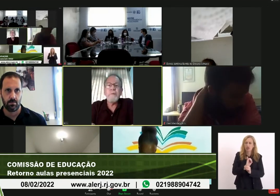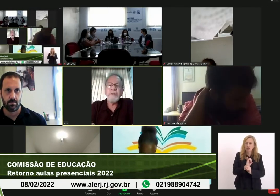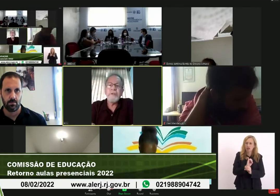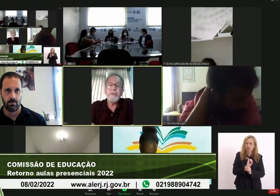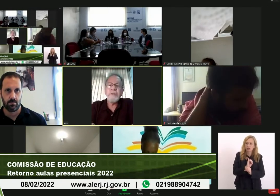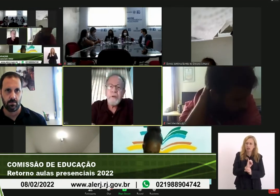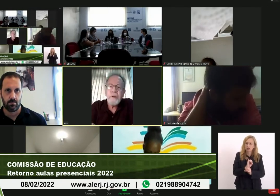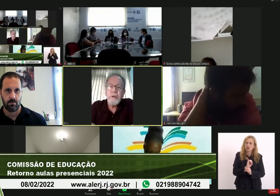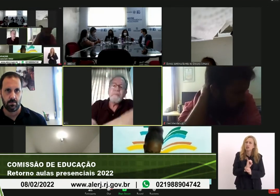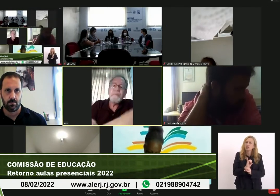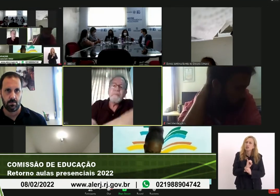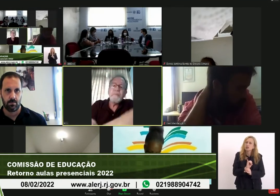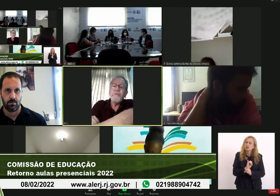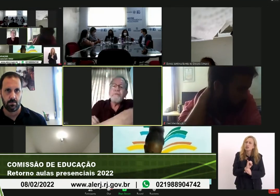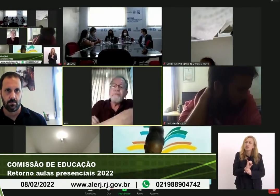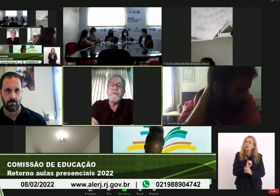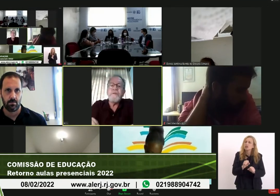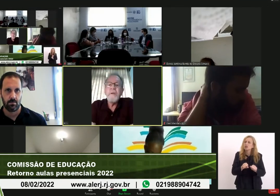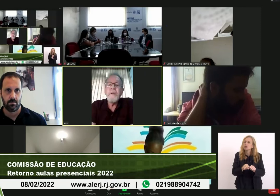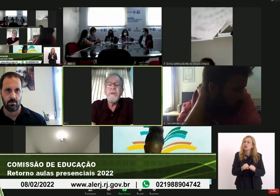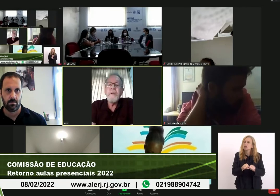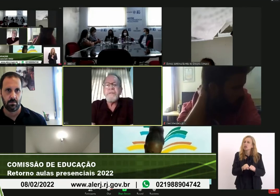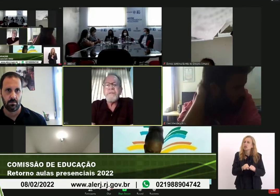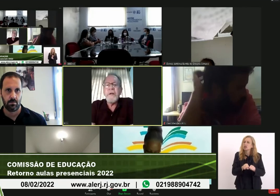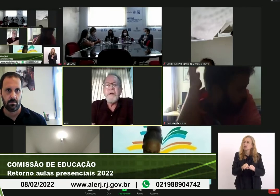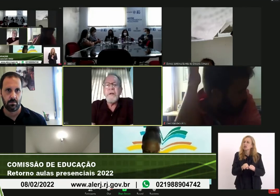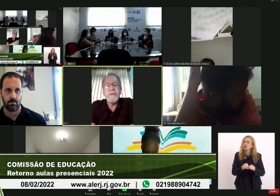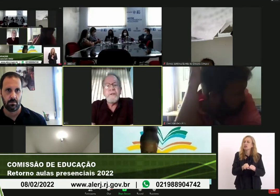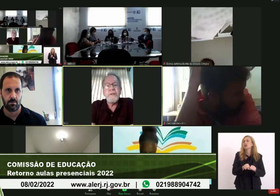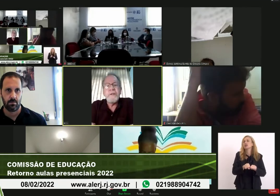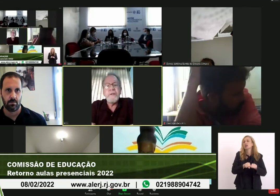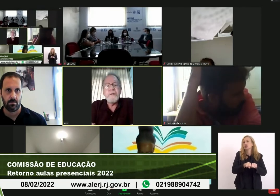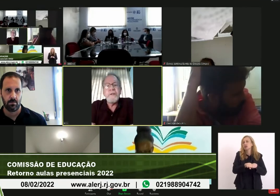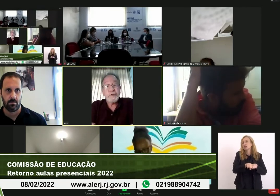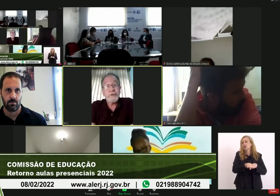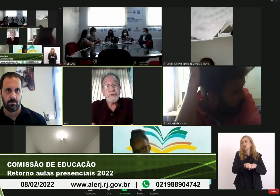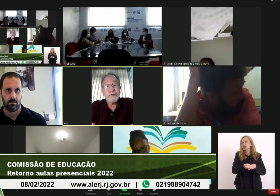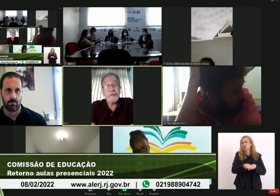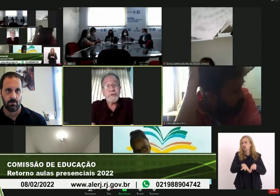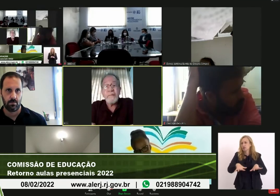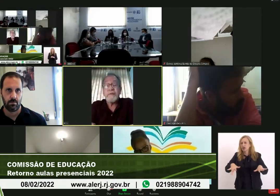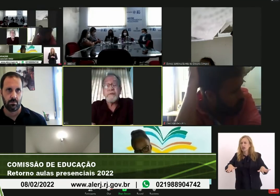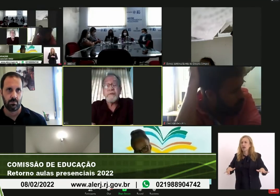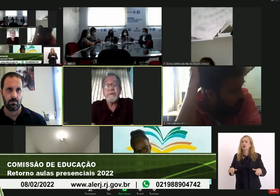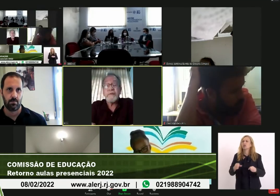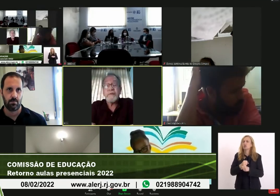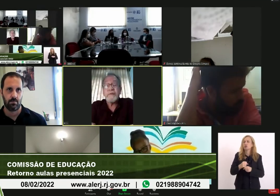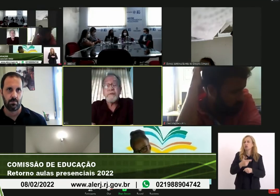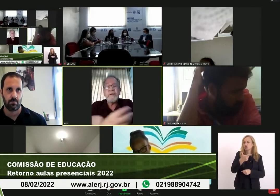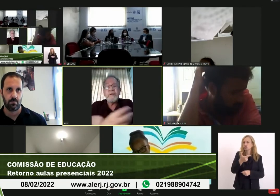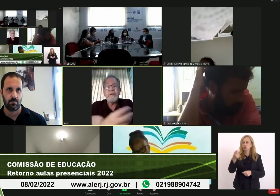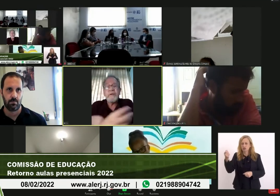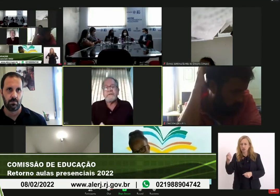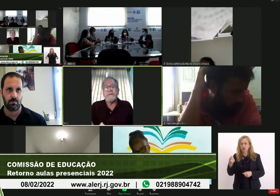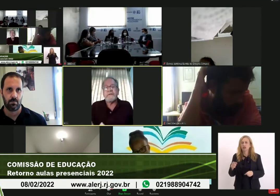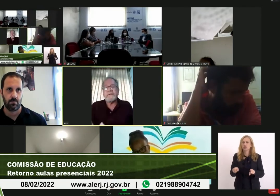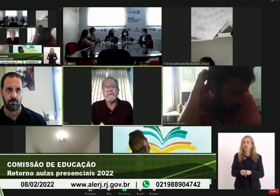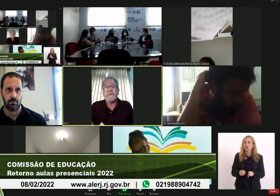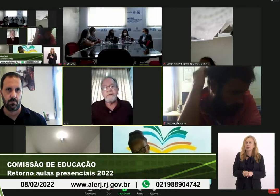Propusemos no início da pandemia, lá em 2020, que fossem adquiridos tablets e fornecido tablets, porque não adianta você